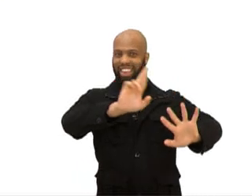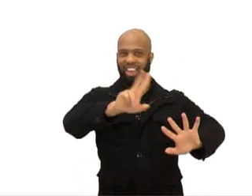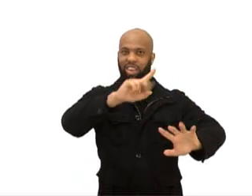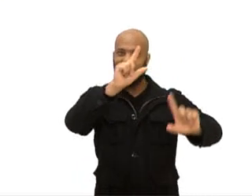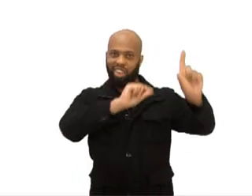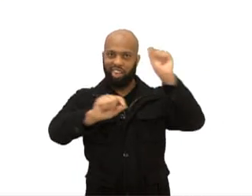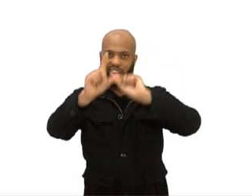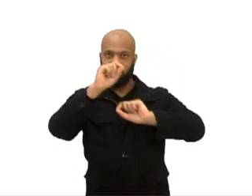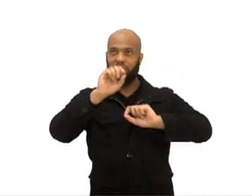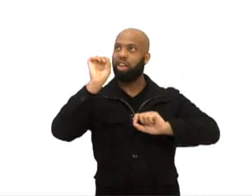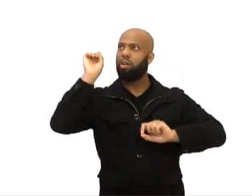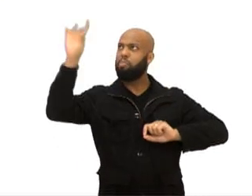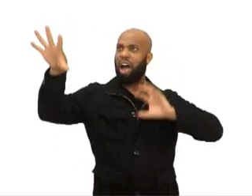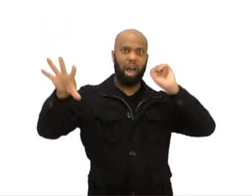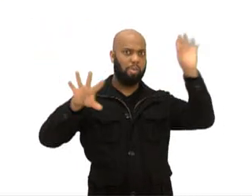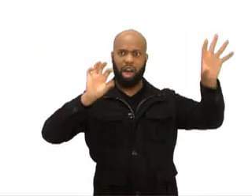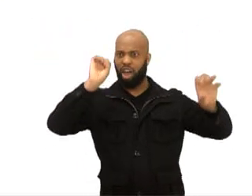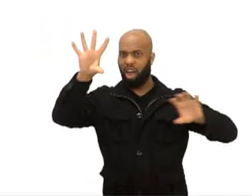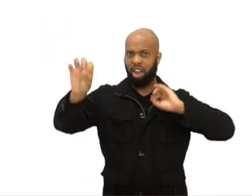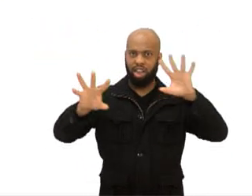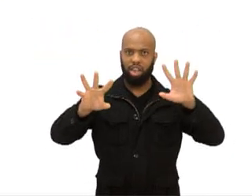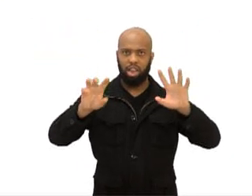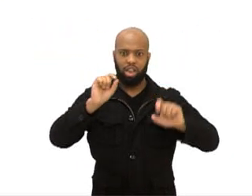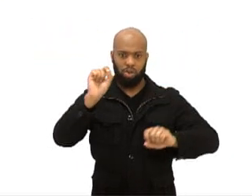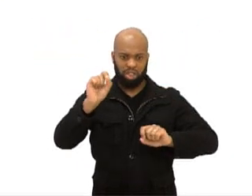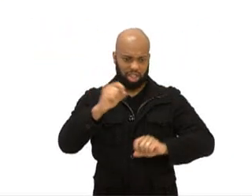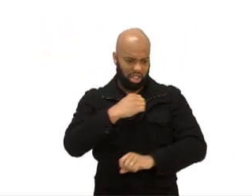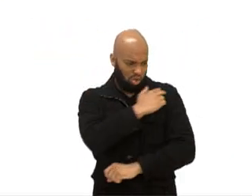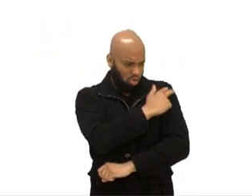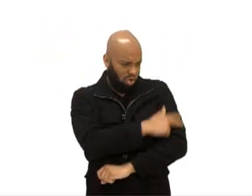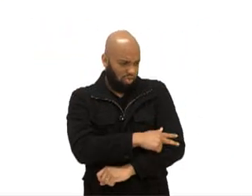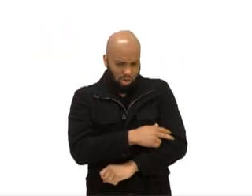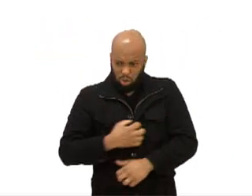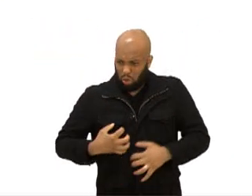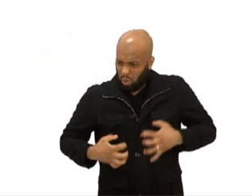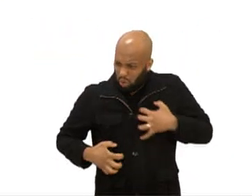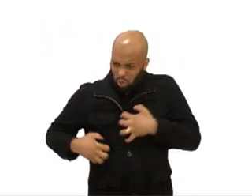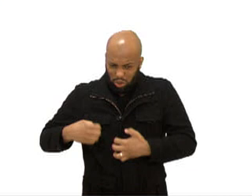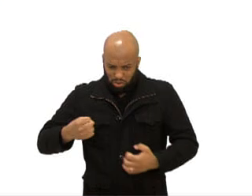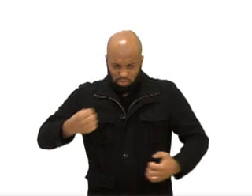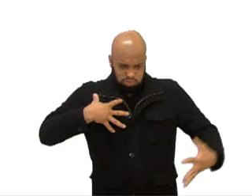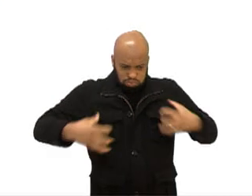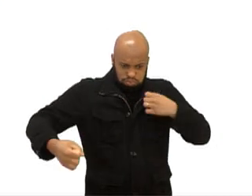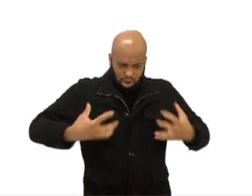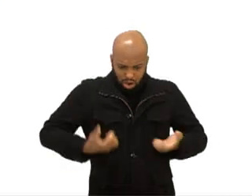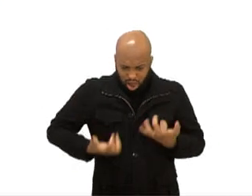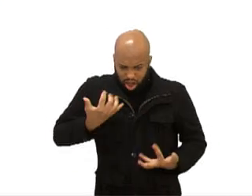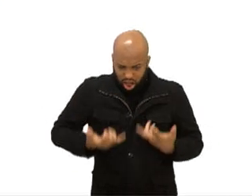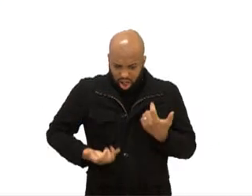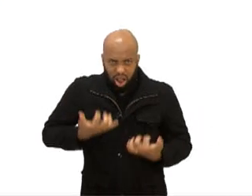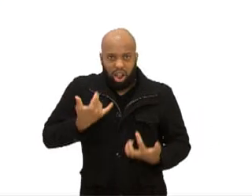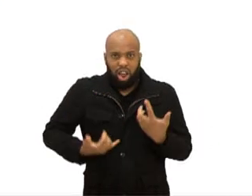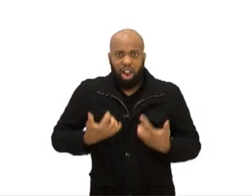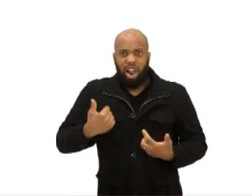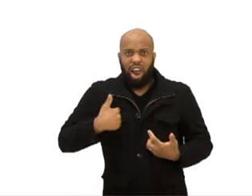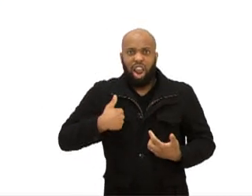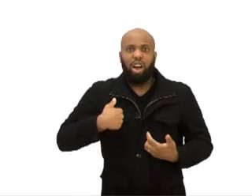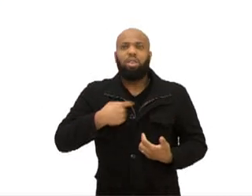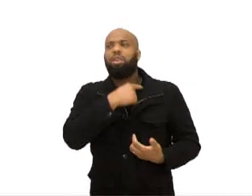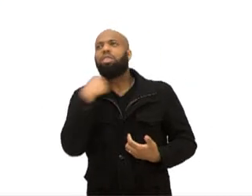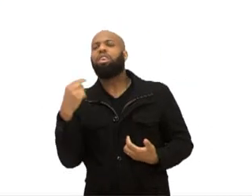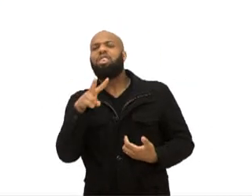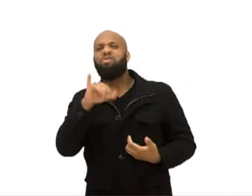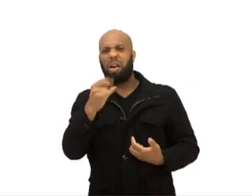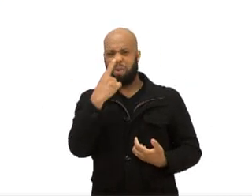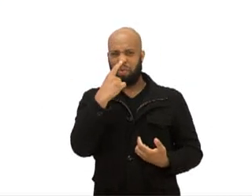estrelas. Faíscas. O uniforme queima, fica chamuscado, tostado. Meu cadáver vai ter cheiro,